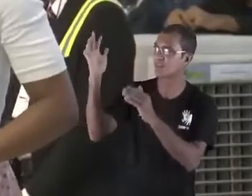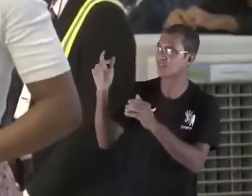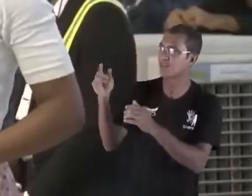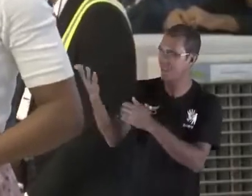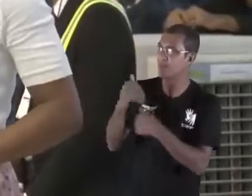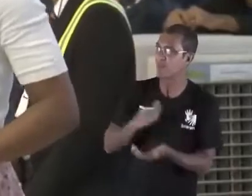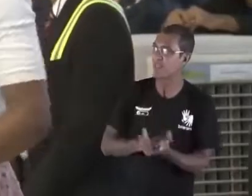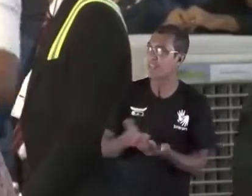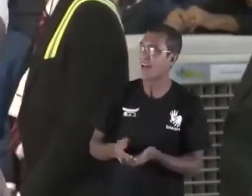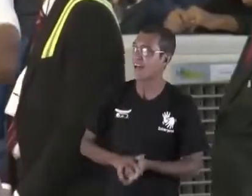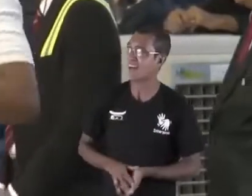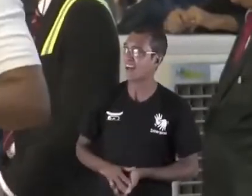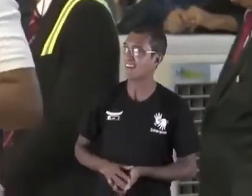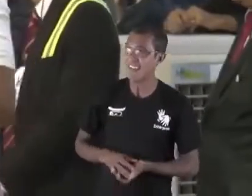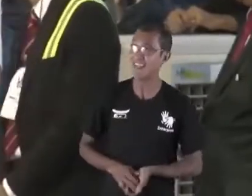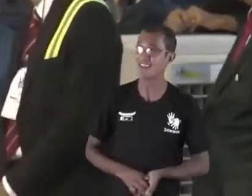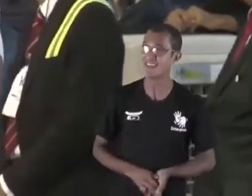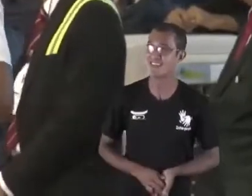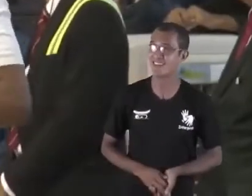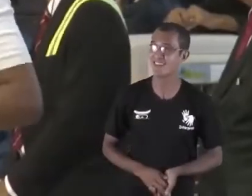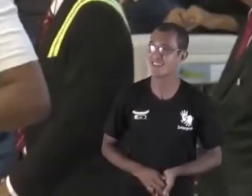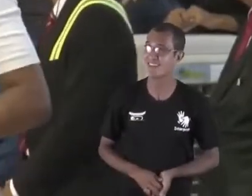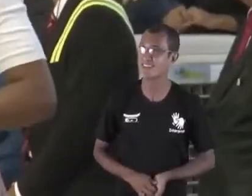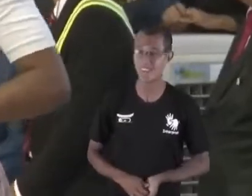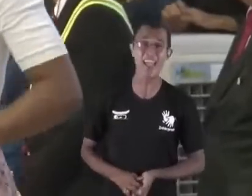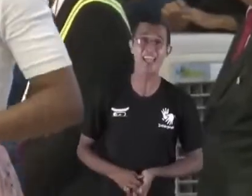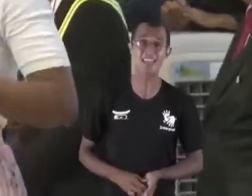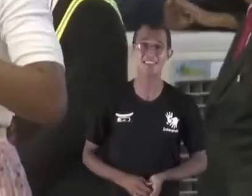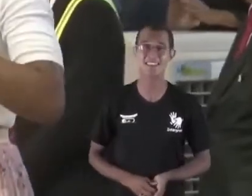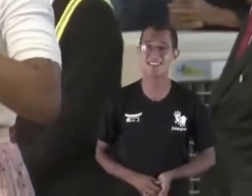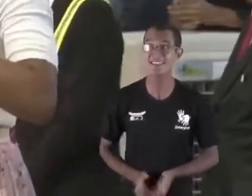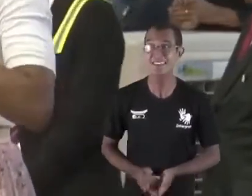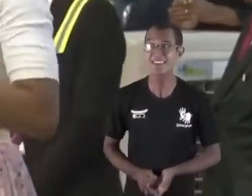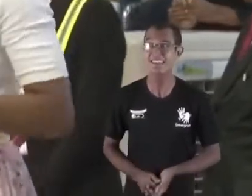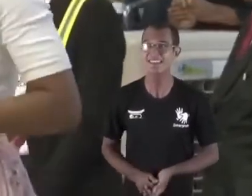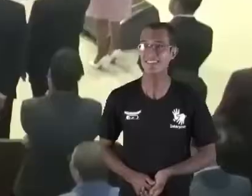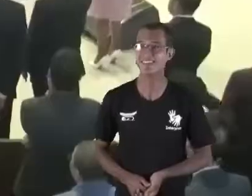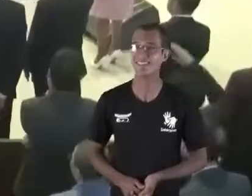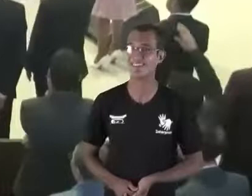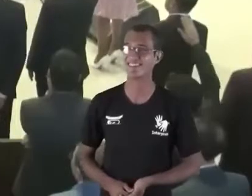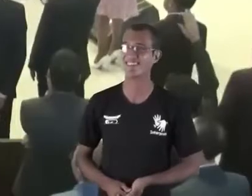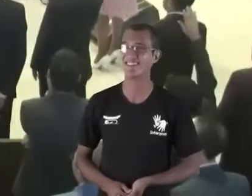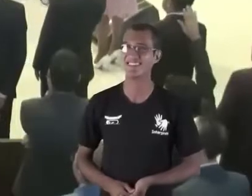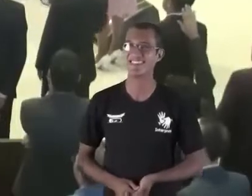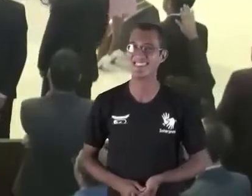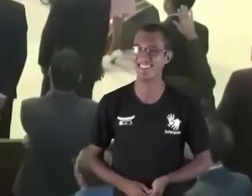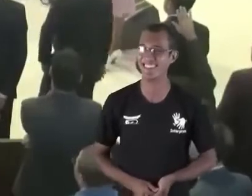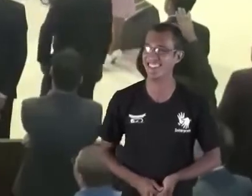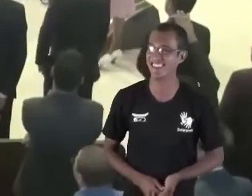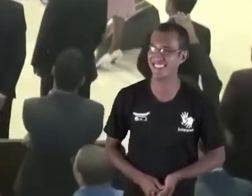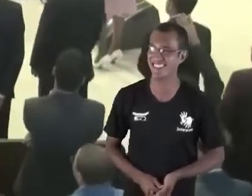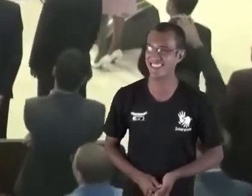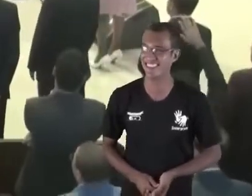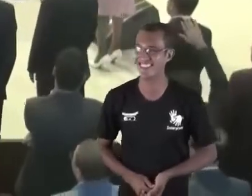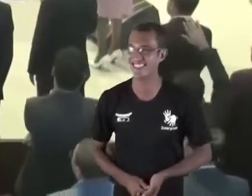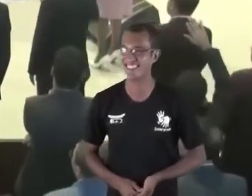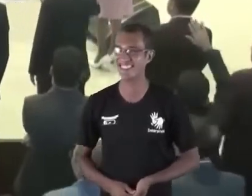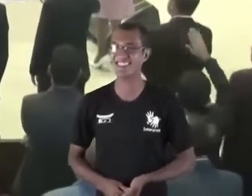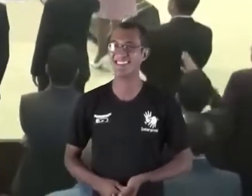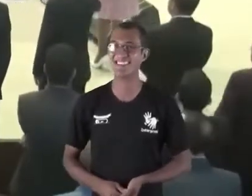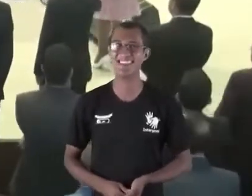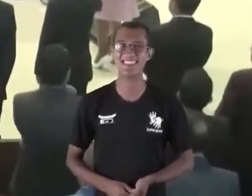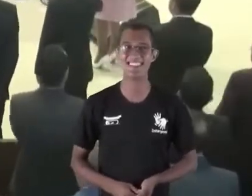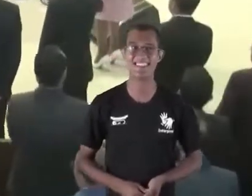sexta. Cadê a décima sétima? Lá vem a décima ele sétima. Cadê a décima oitava?